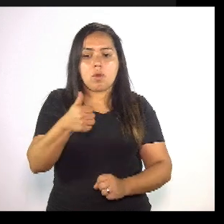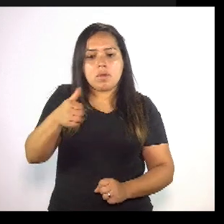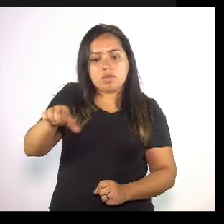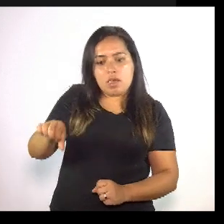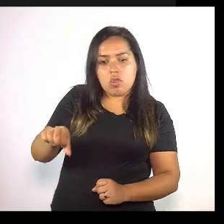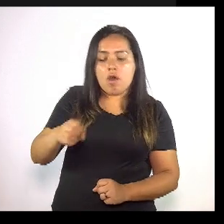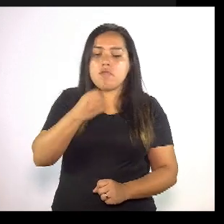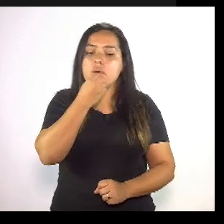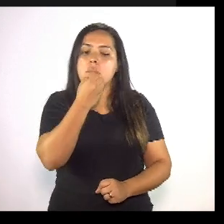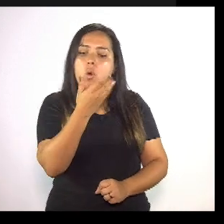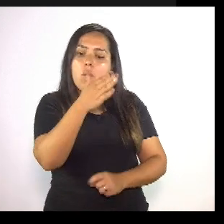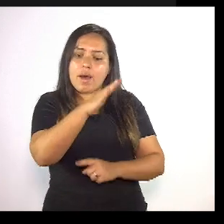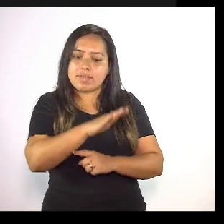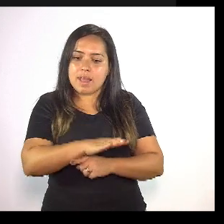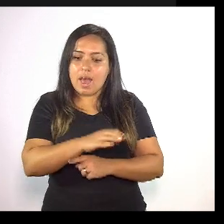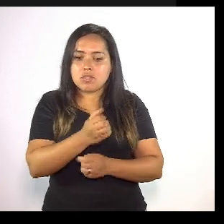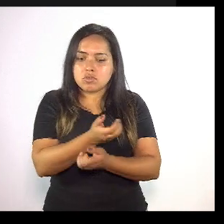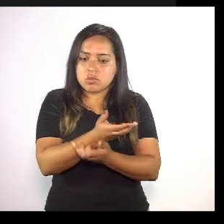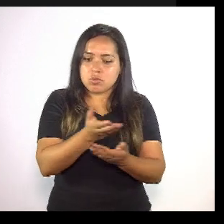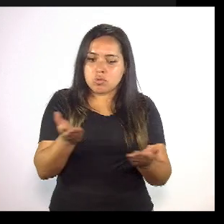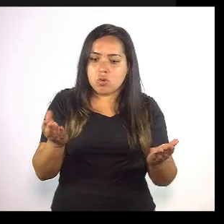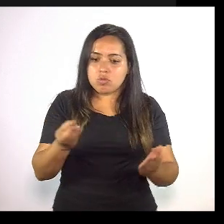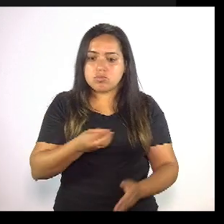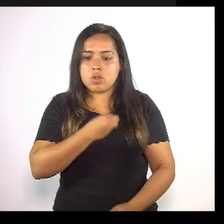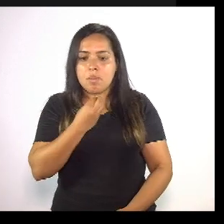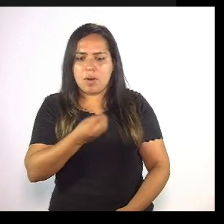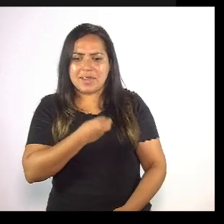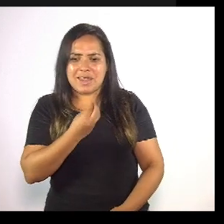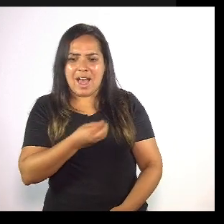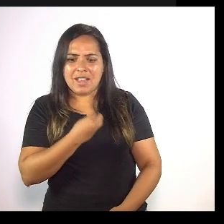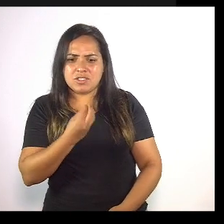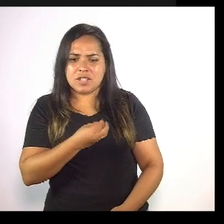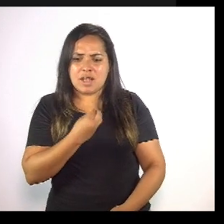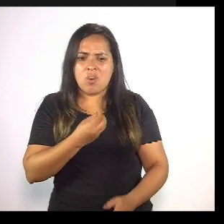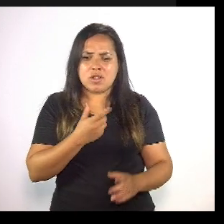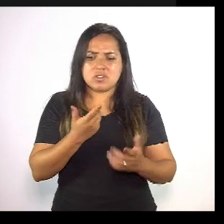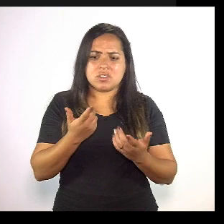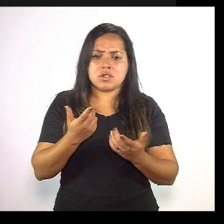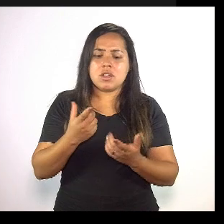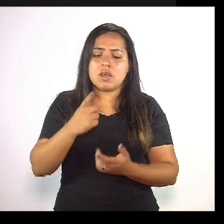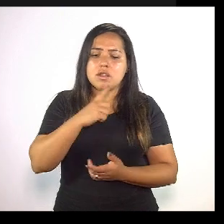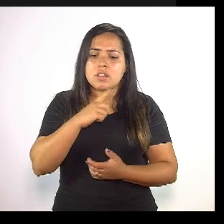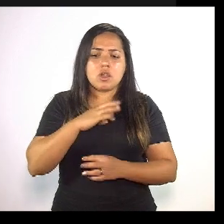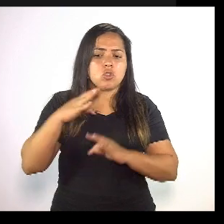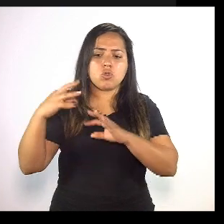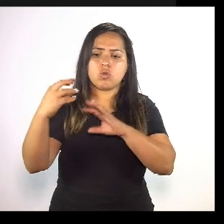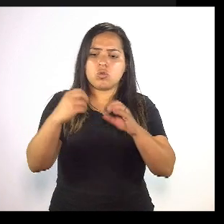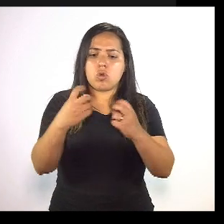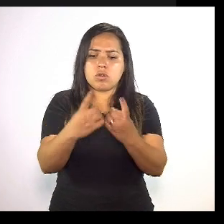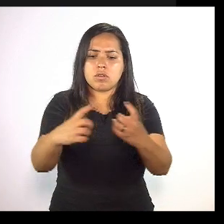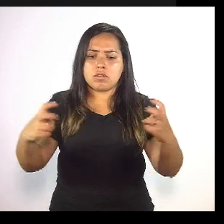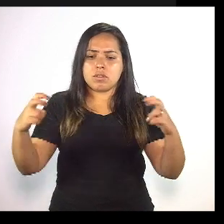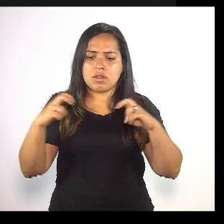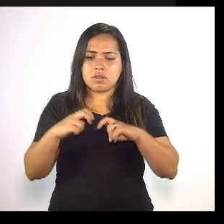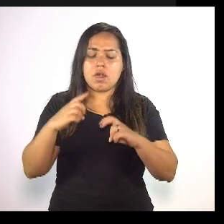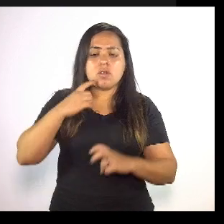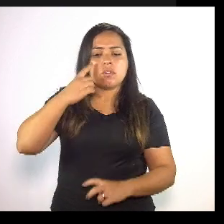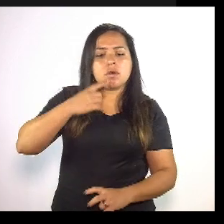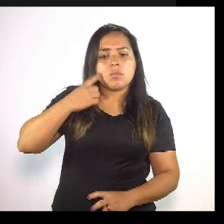deputados. Boa tarde, presidente Márcio Canella, os deputados Luiz Paulo, Marta Rocha, Márcio Pacheco, Renan